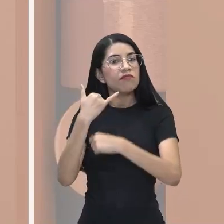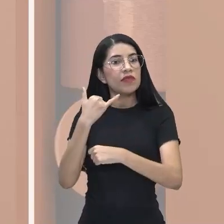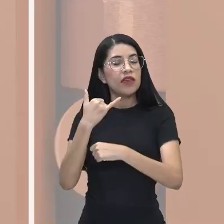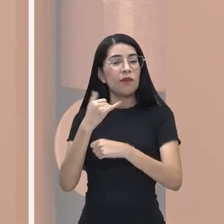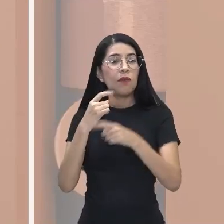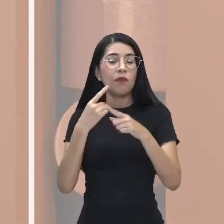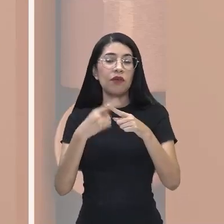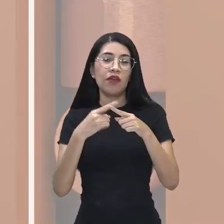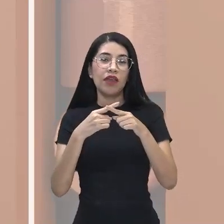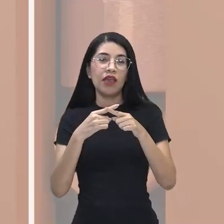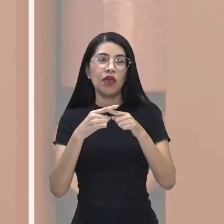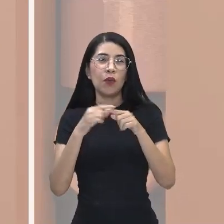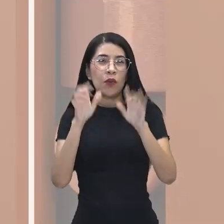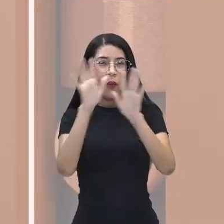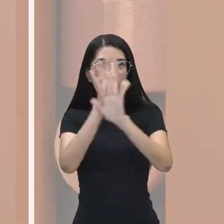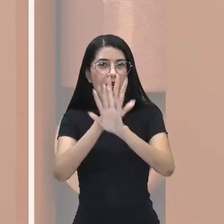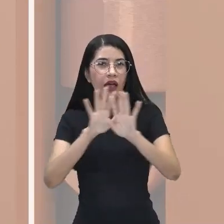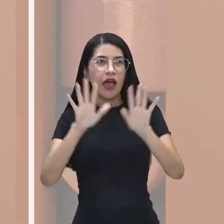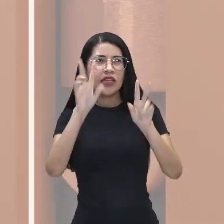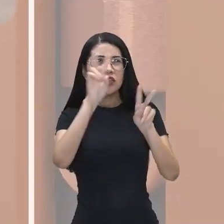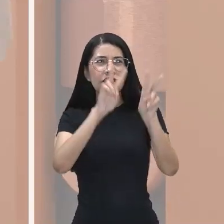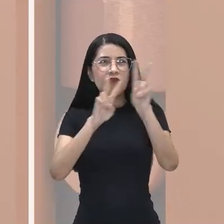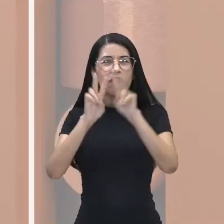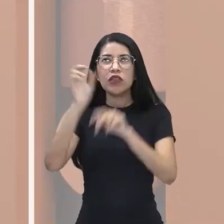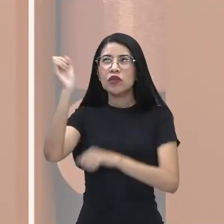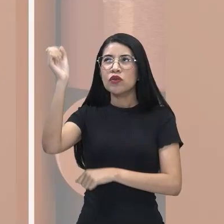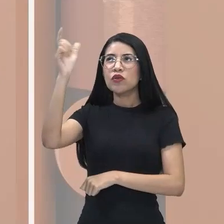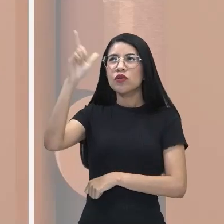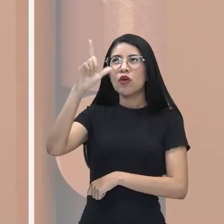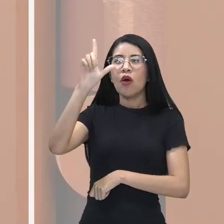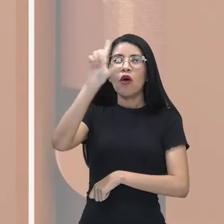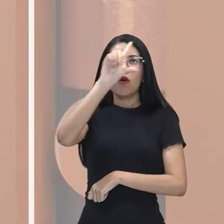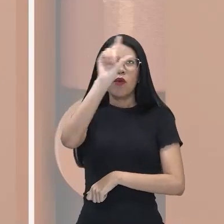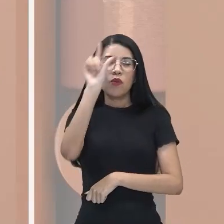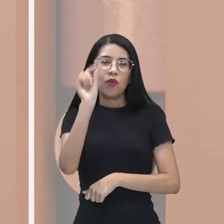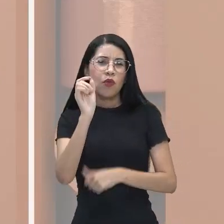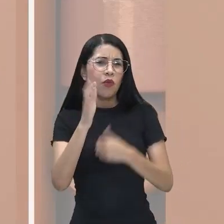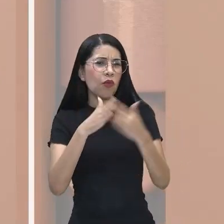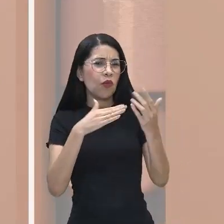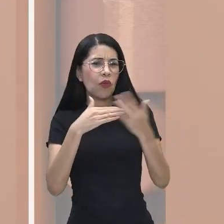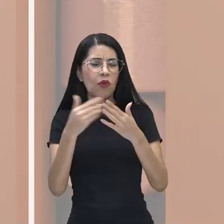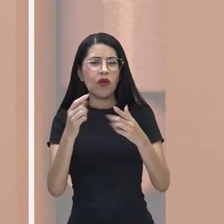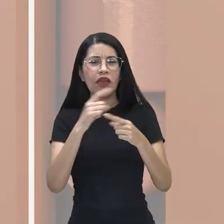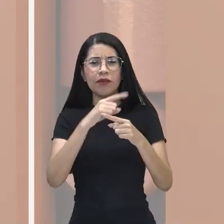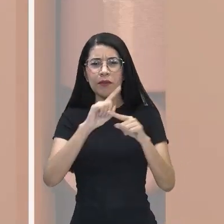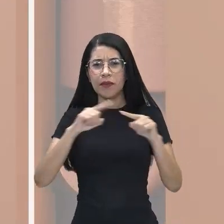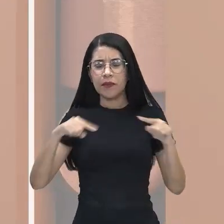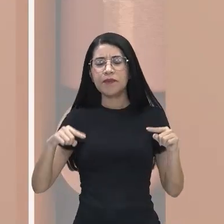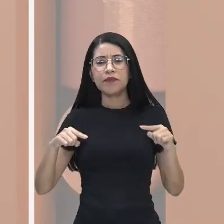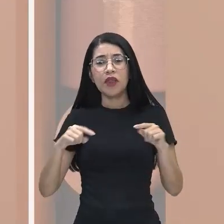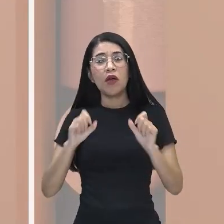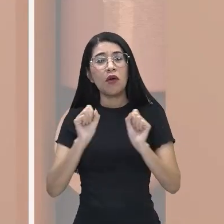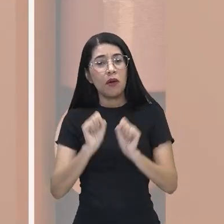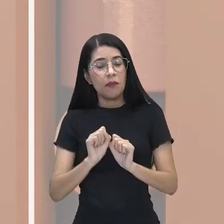nós estamos vendo, o sol, a lua ou qualquer outra coisa, né, ela pode ser